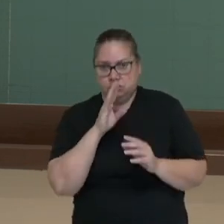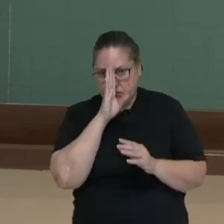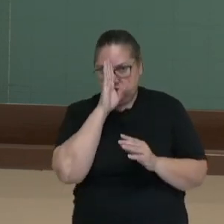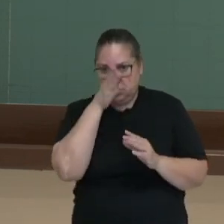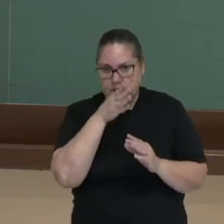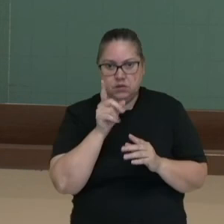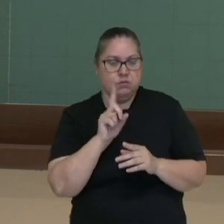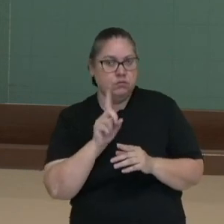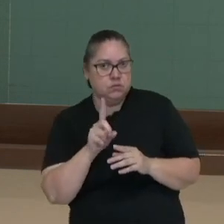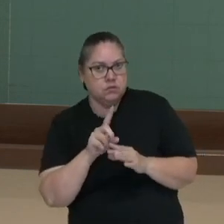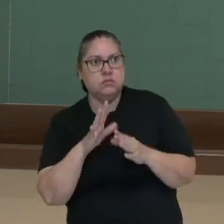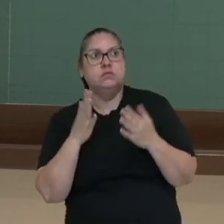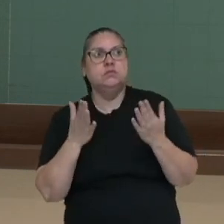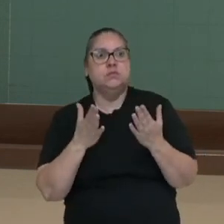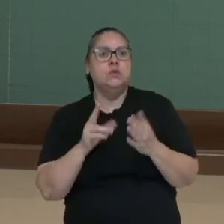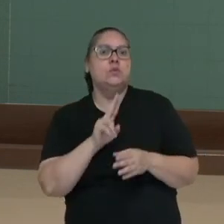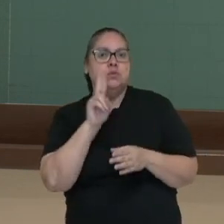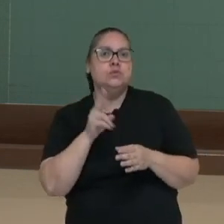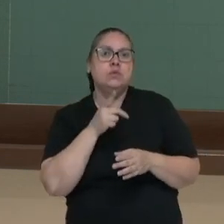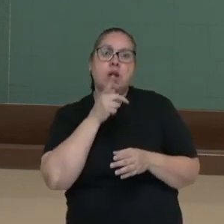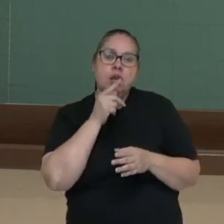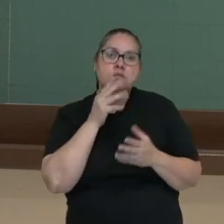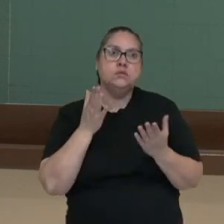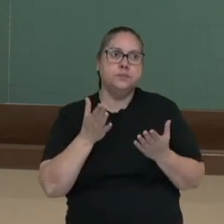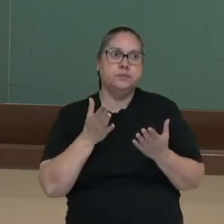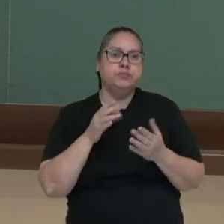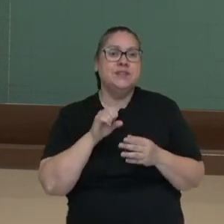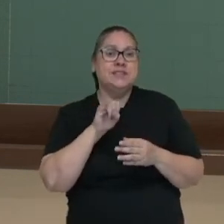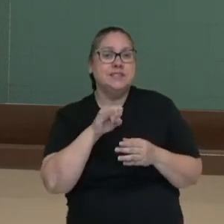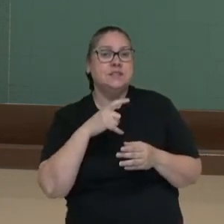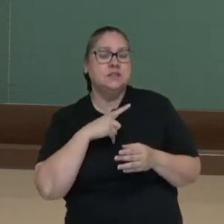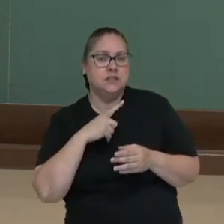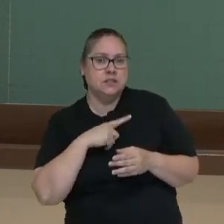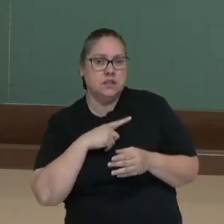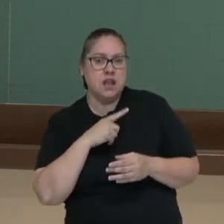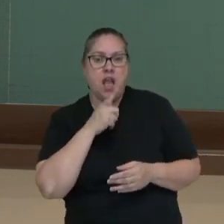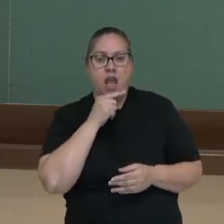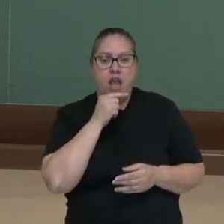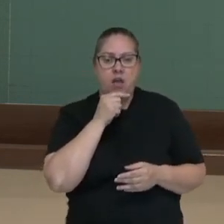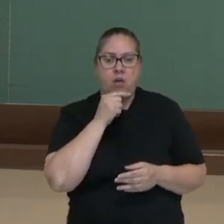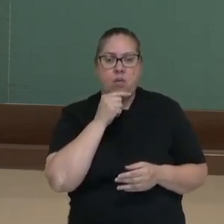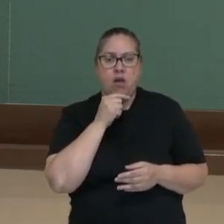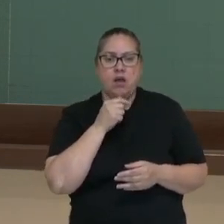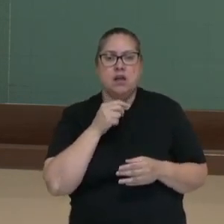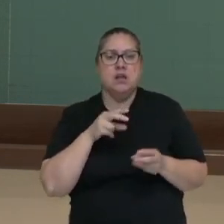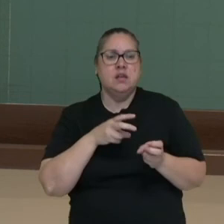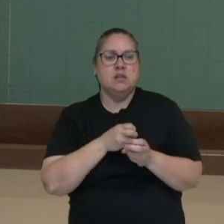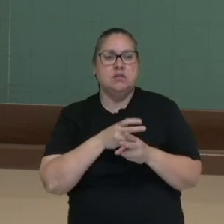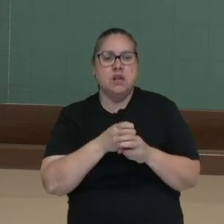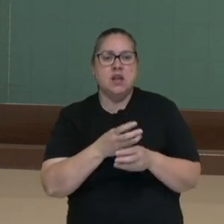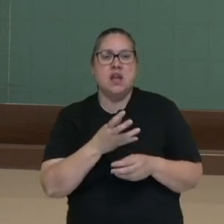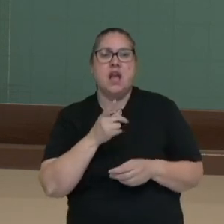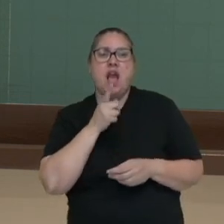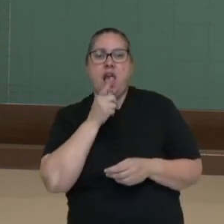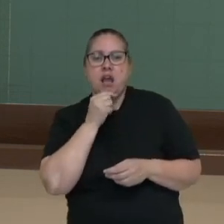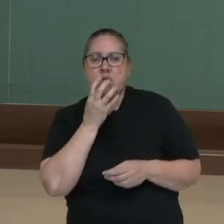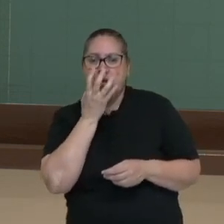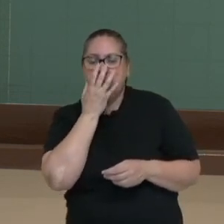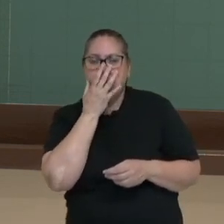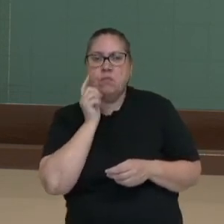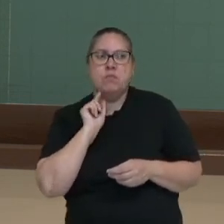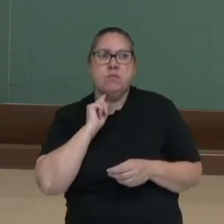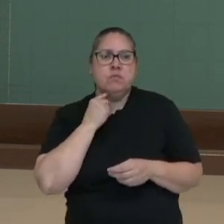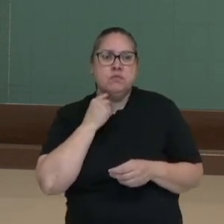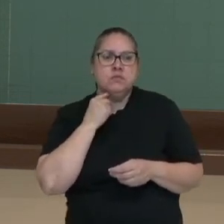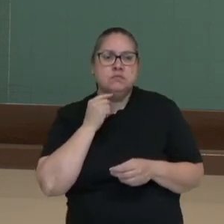ou indiretamente, utilizam a água. Se a gente tem água contaminada, água poluída, que vai impedir a sua